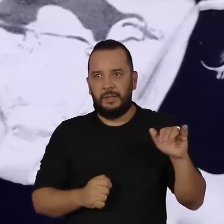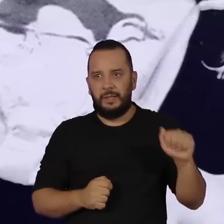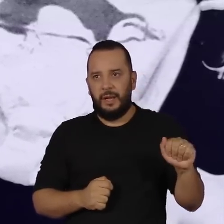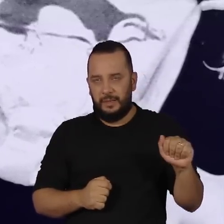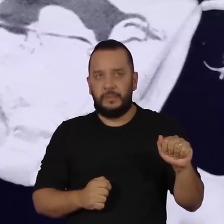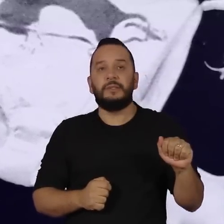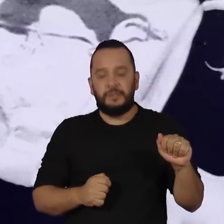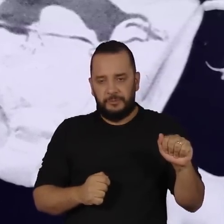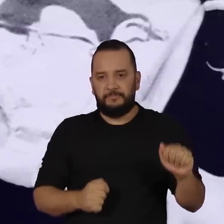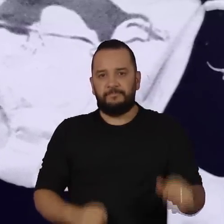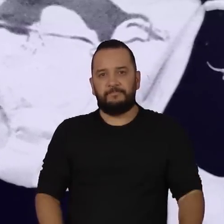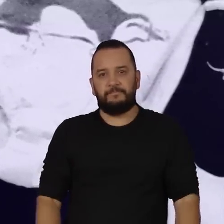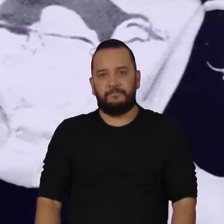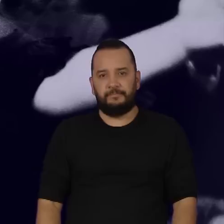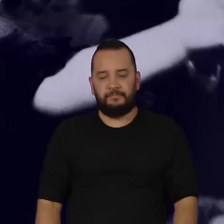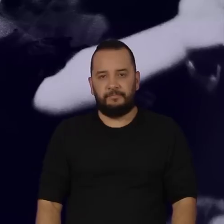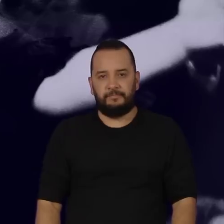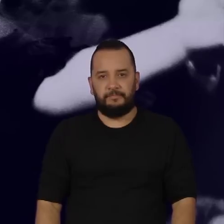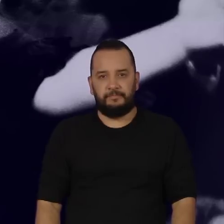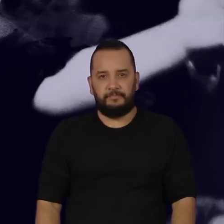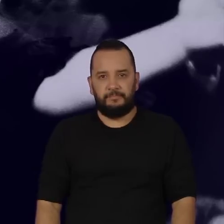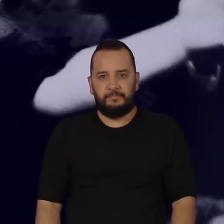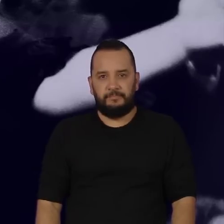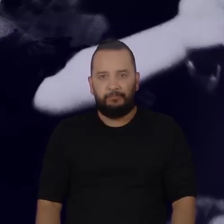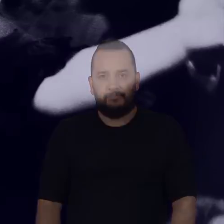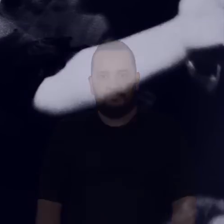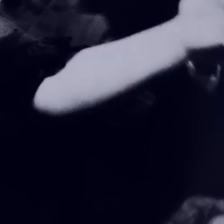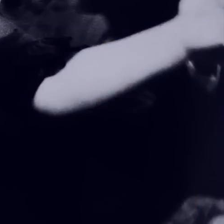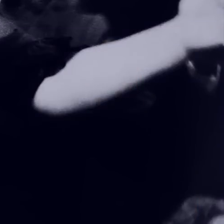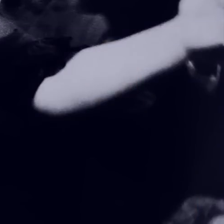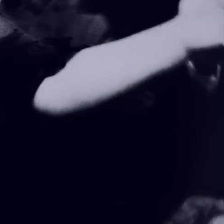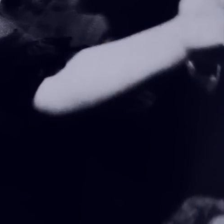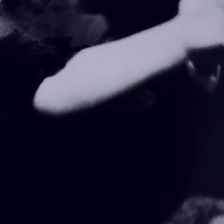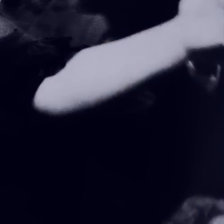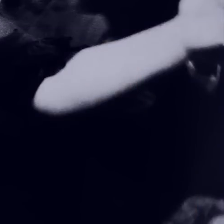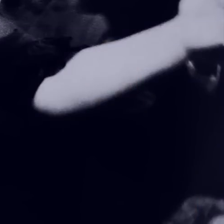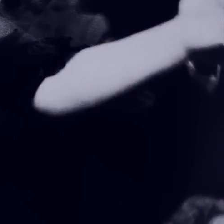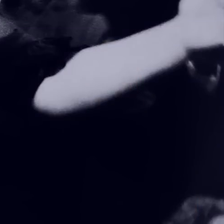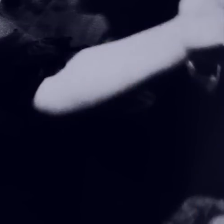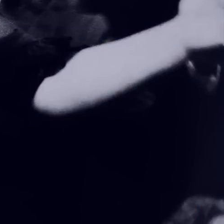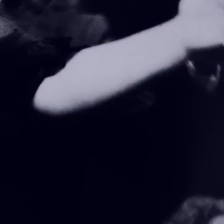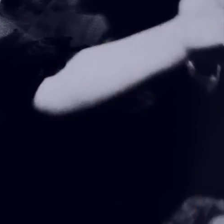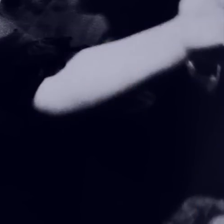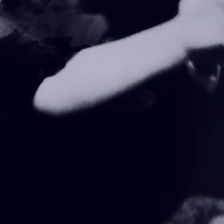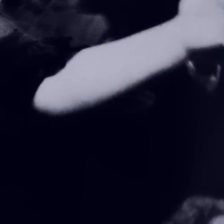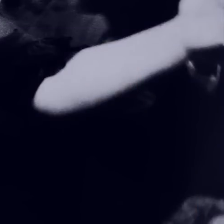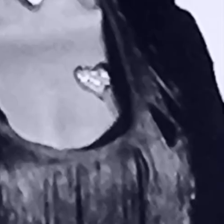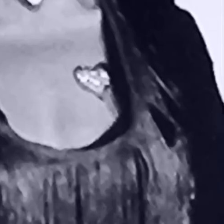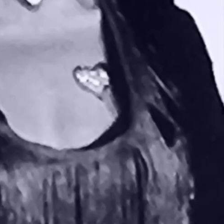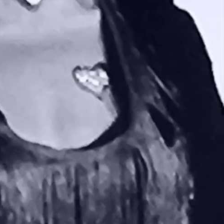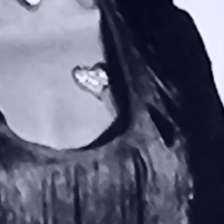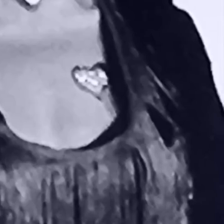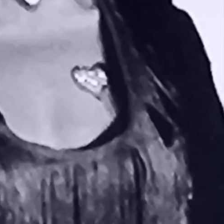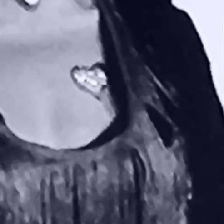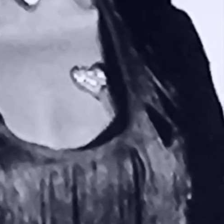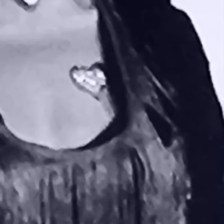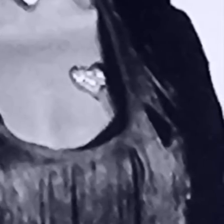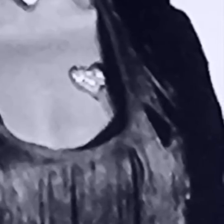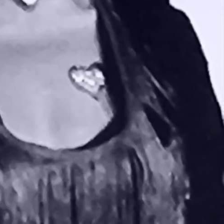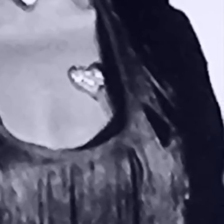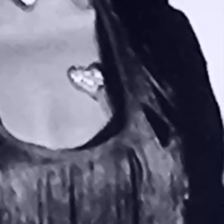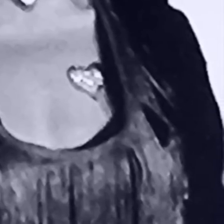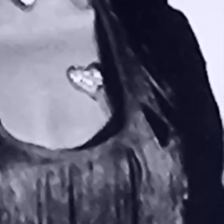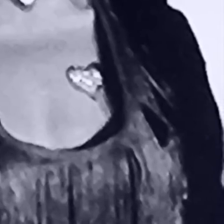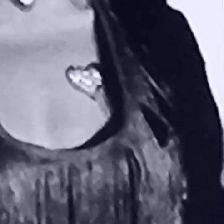copos, faço as camas de todo mundo. Me atira um mísero tostão e eu logo